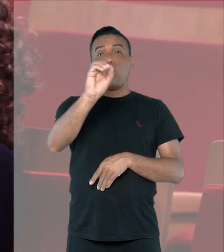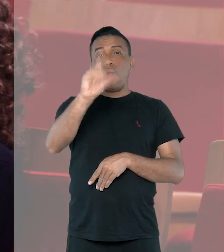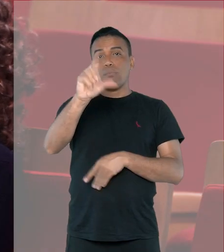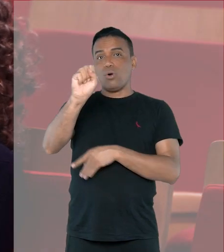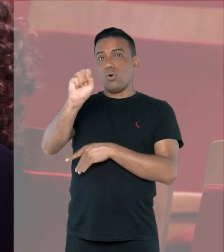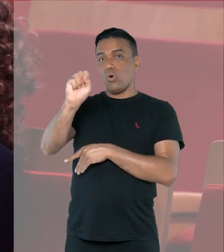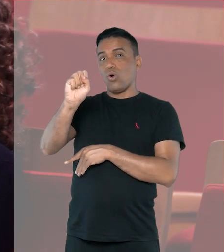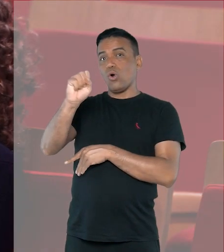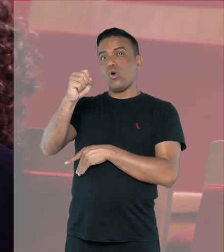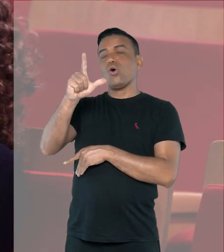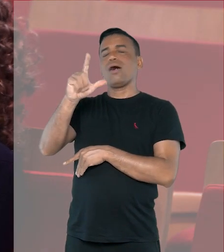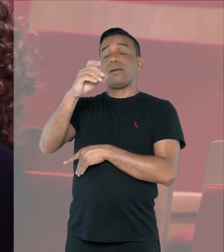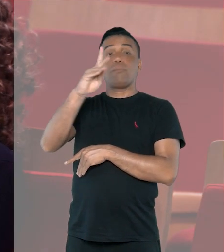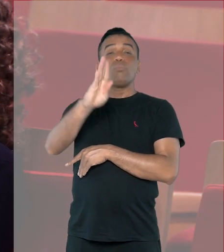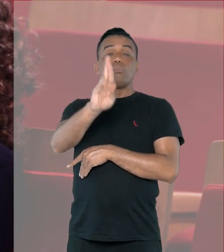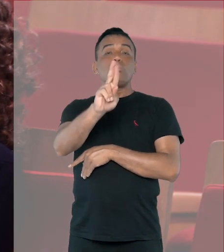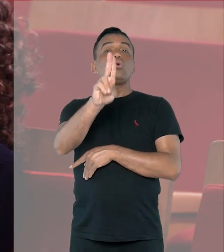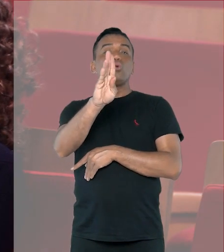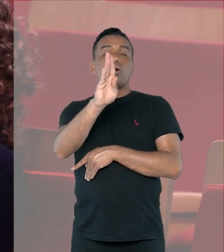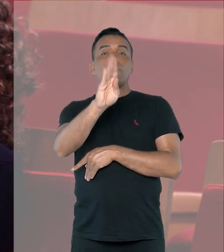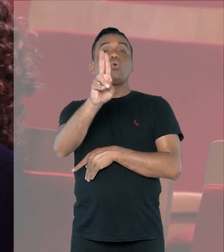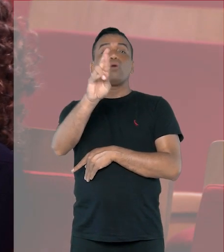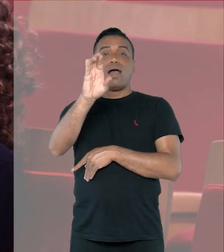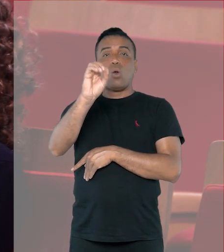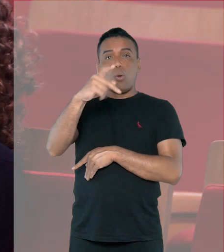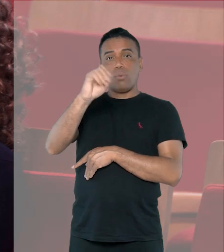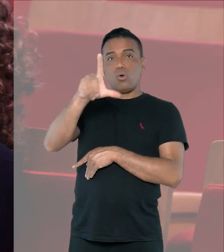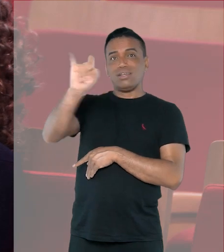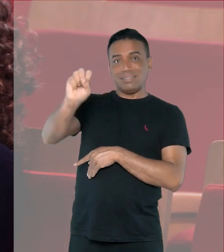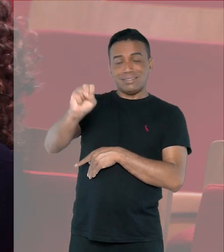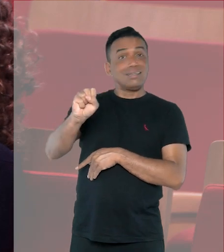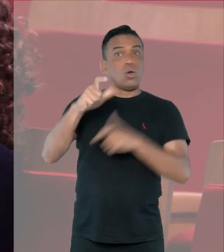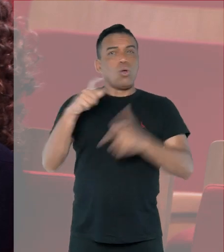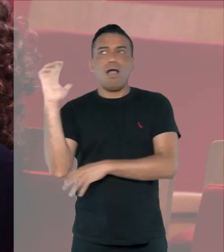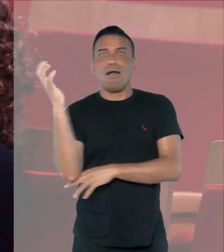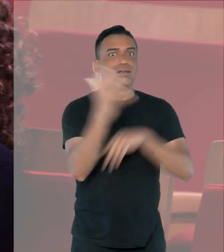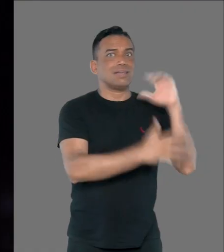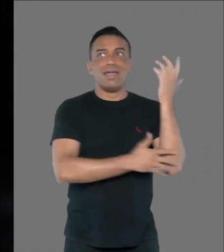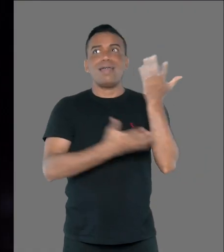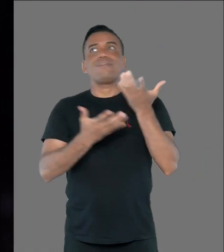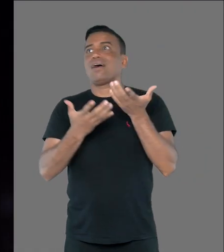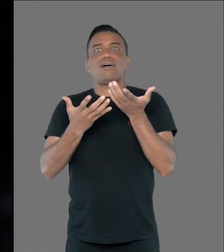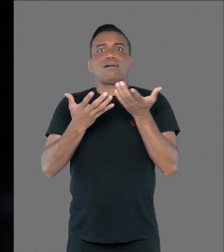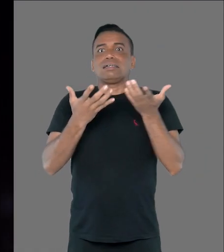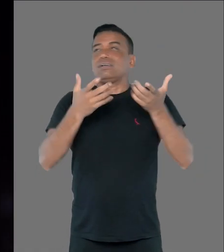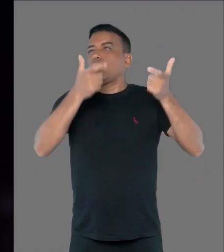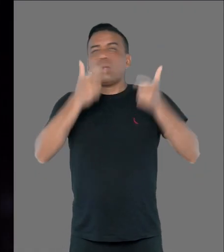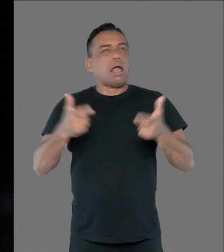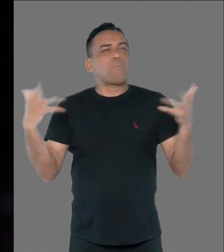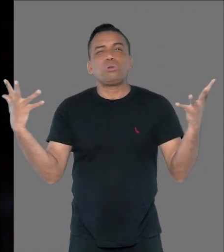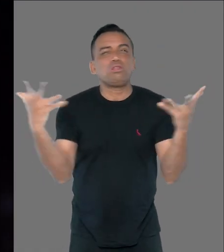e, portanto, perto do Museu Imperial, onde nós temos uma reserva formidável de documentos sobre a família